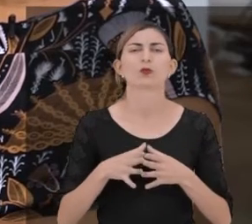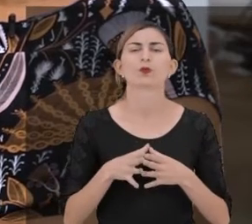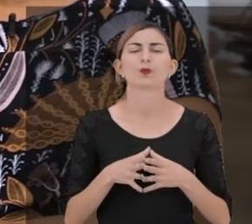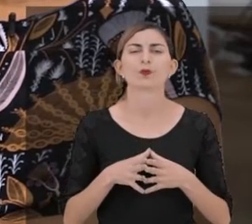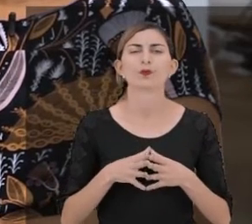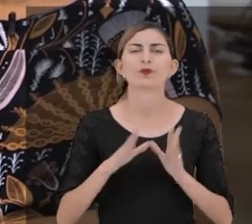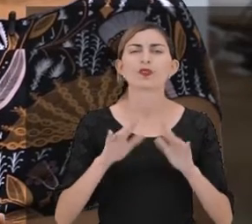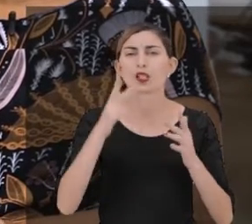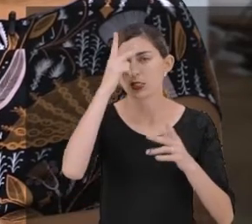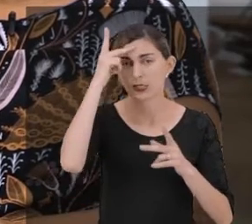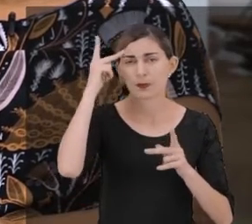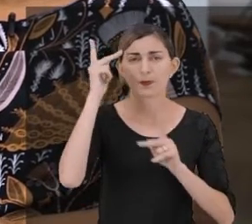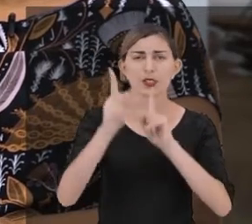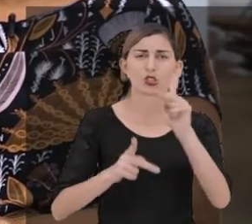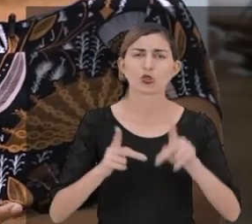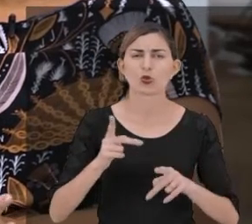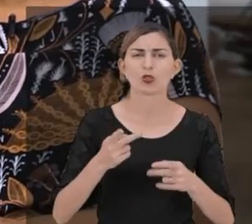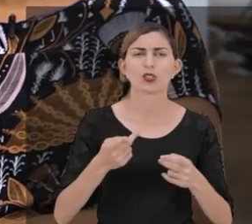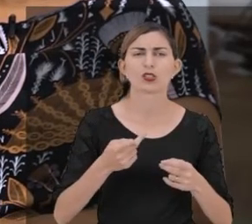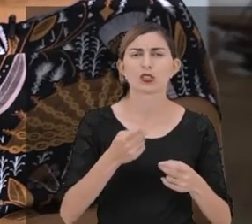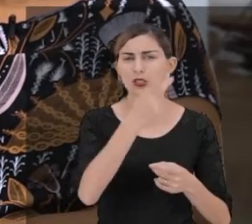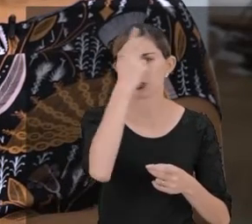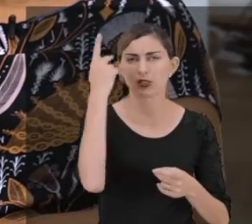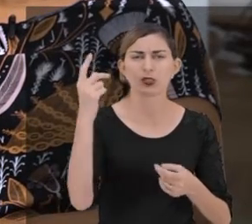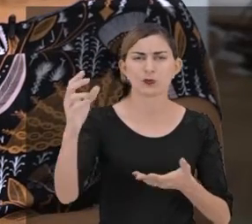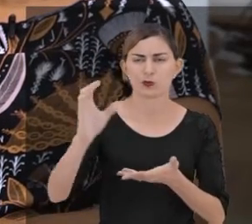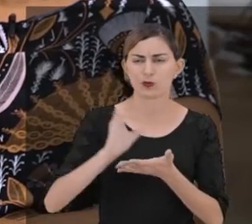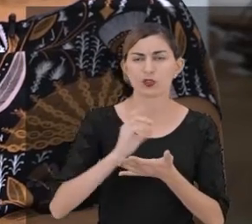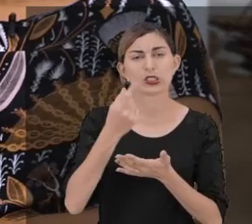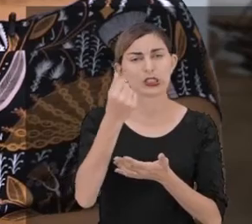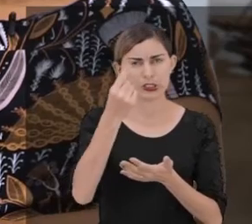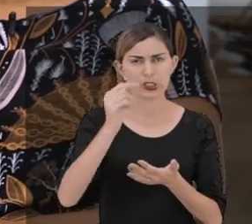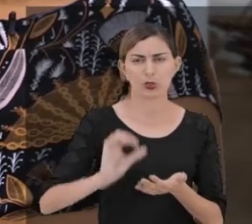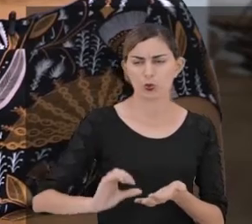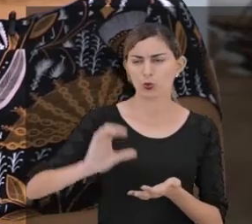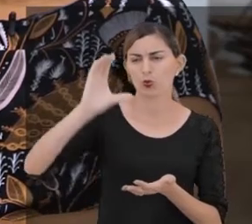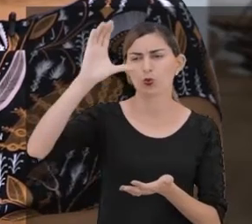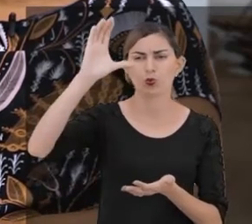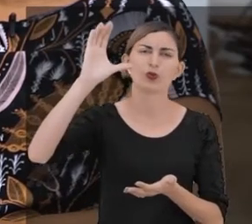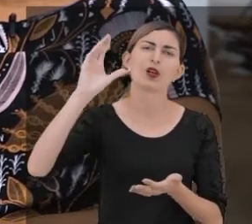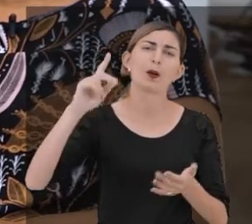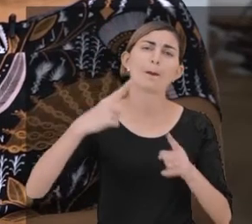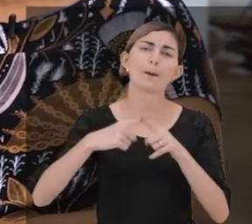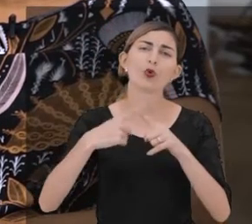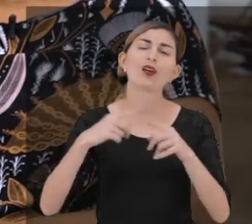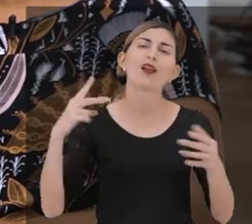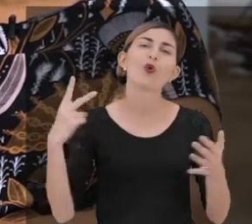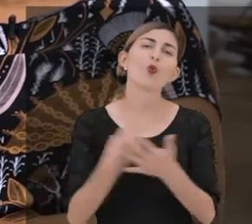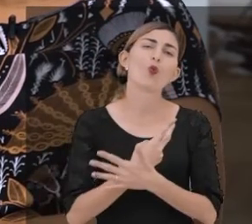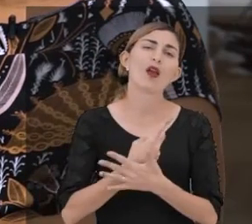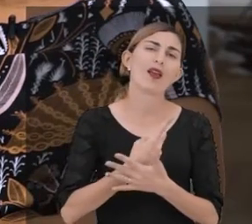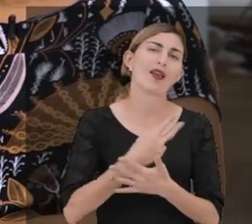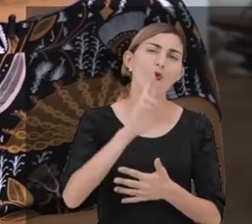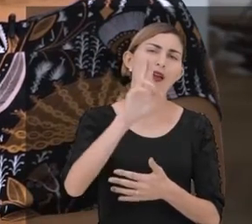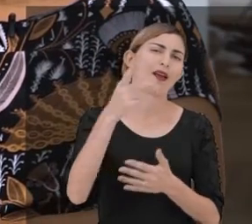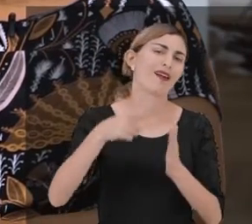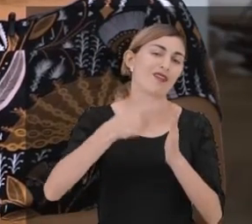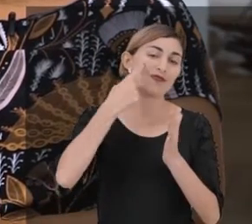lucros, e as pessoas vão receber um dinheiro muito grande por um erro que poderia ter